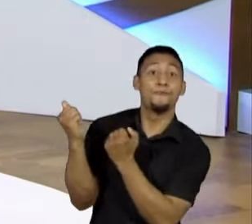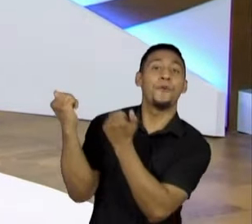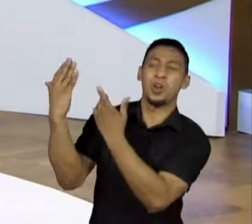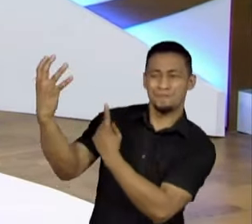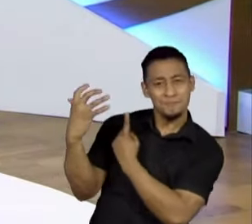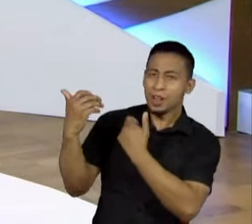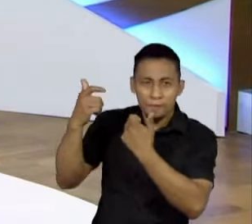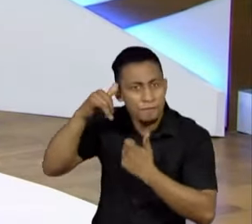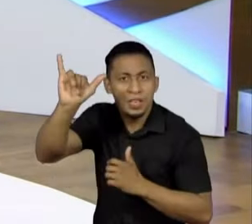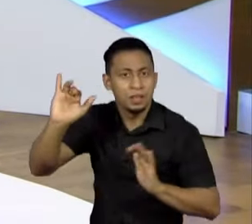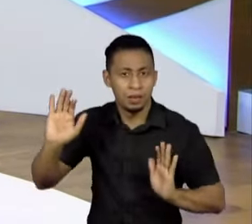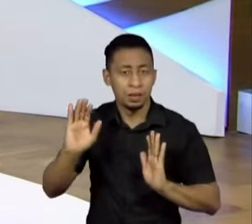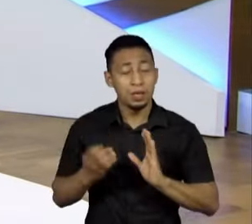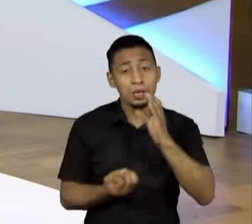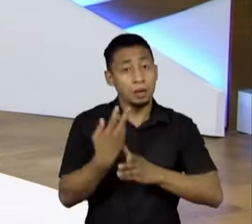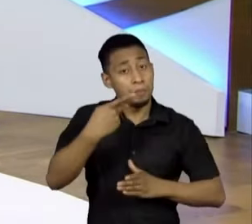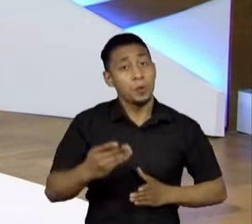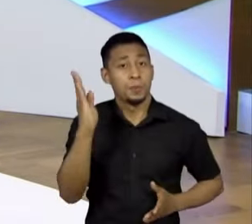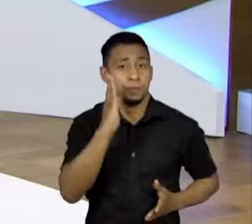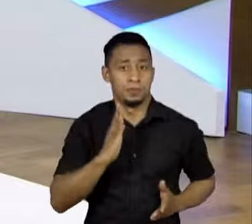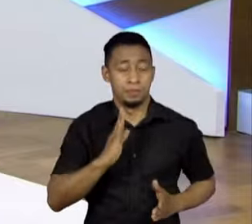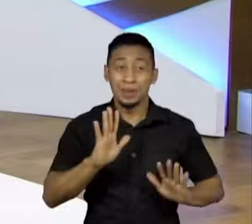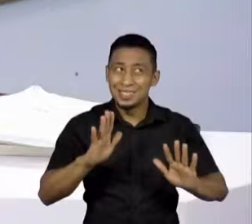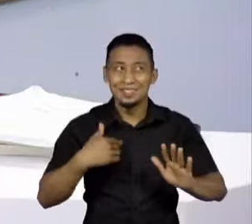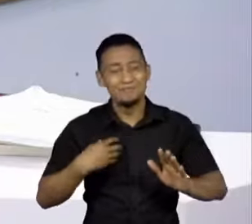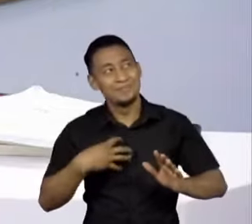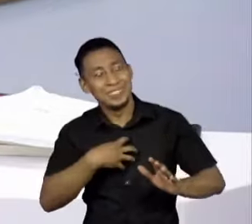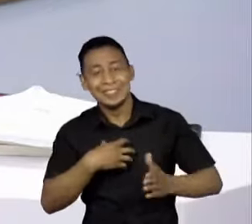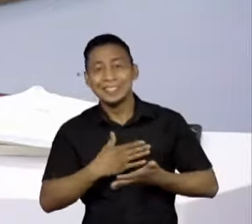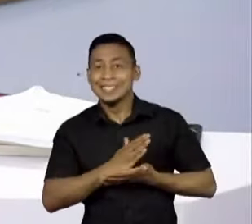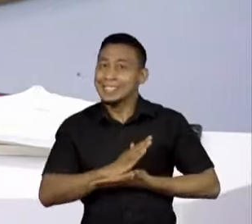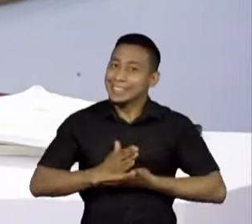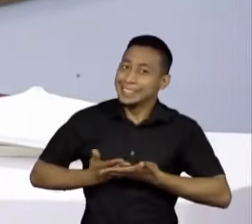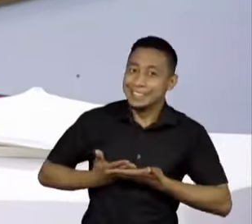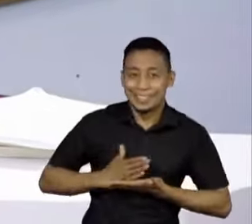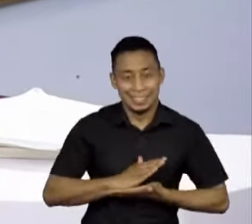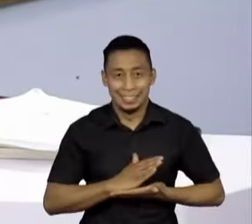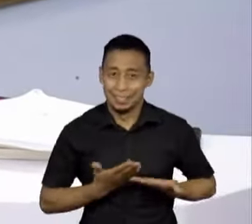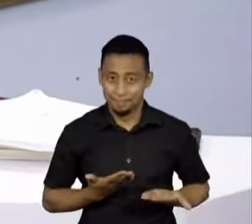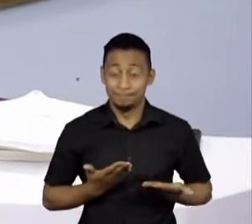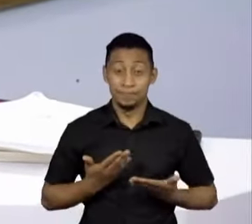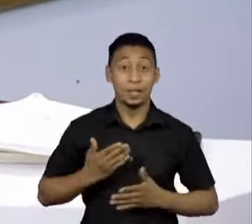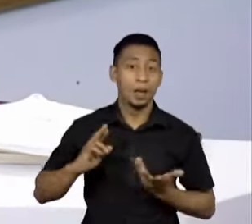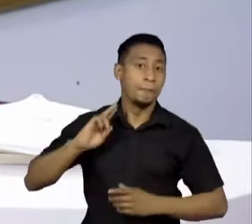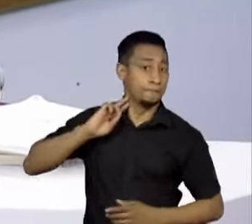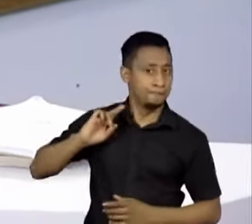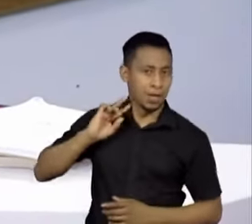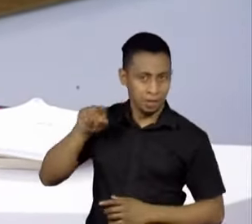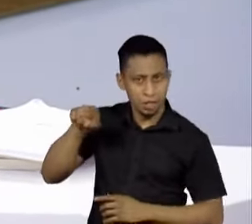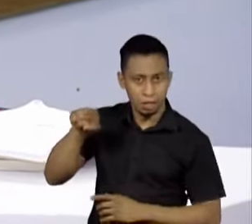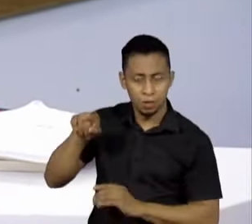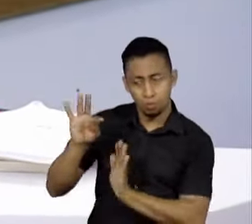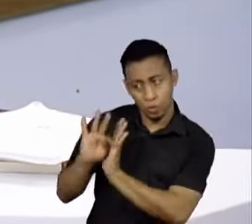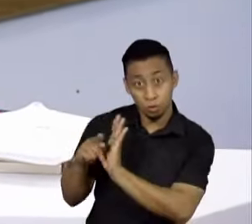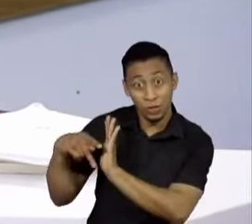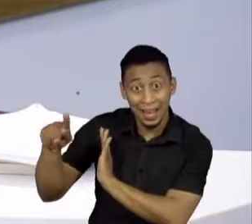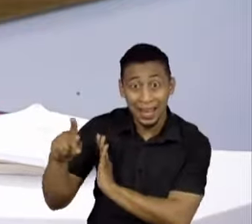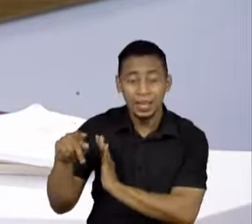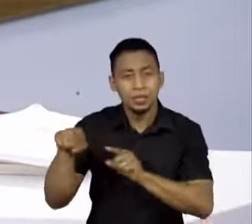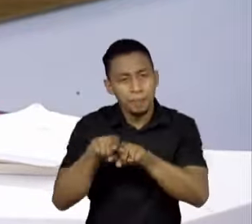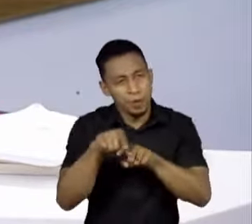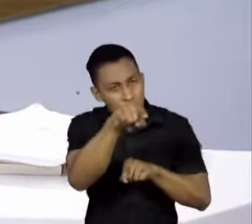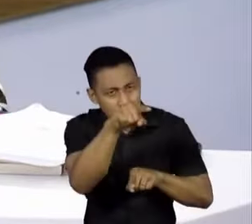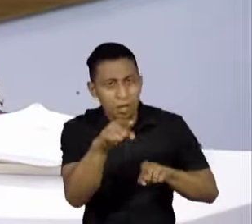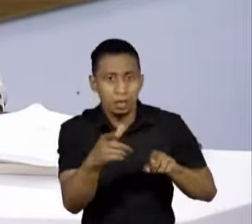falando. Mas tem uma coisa que me intriga. No caso de Carolina Maria de Jesus, no seu caso, essa